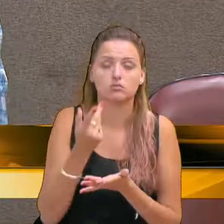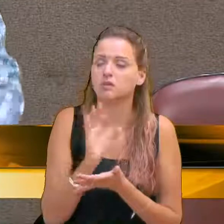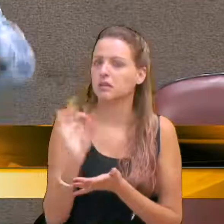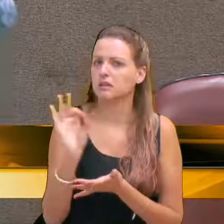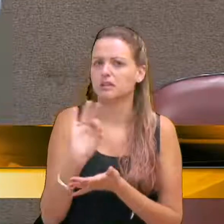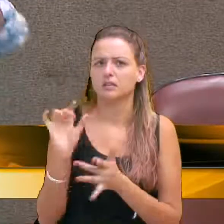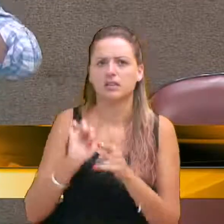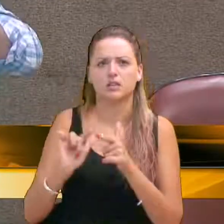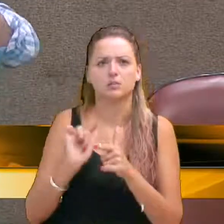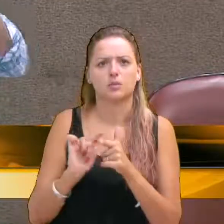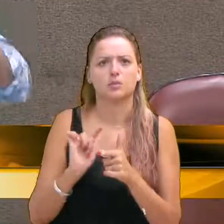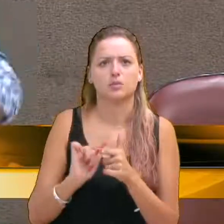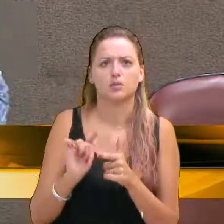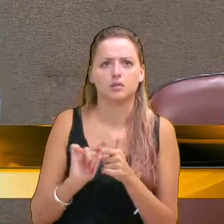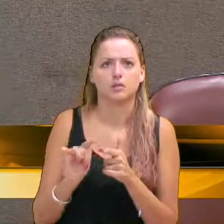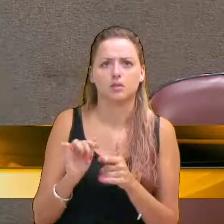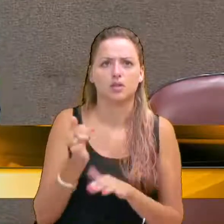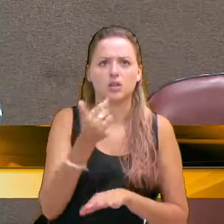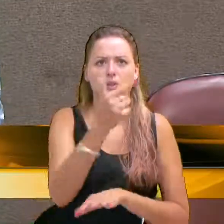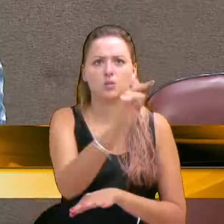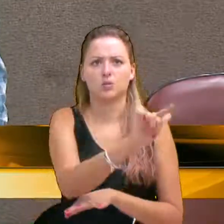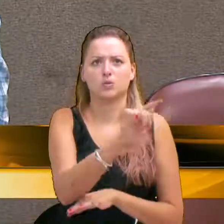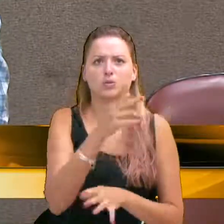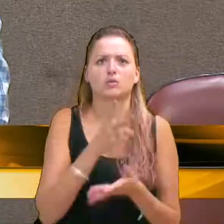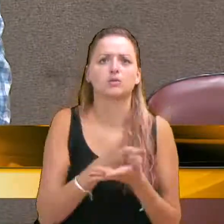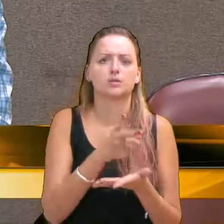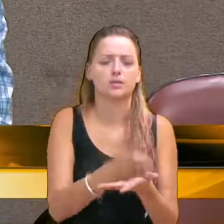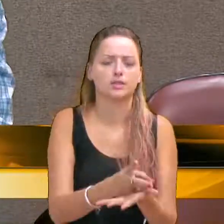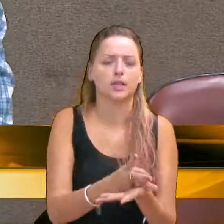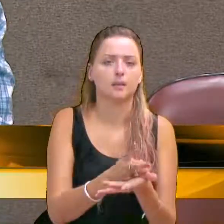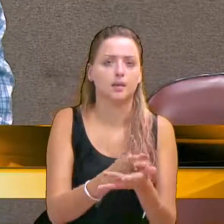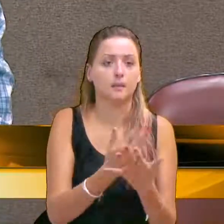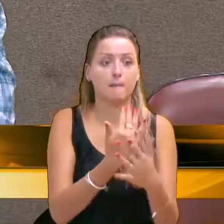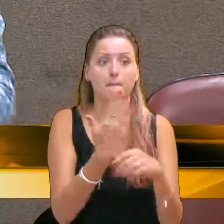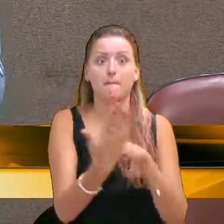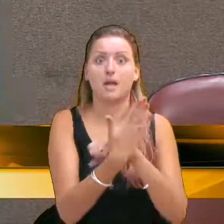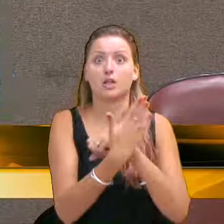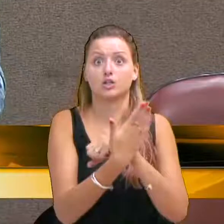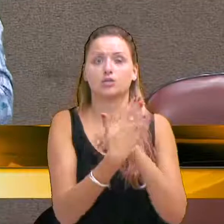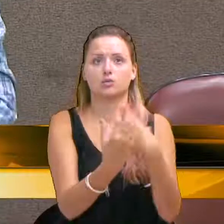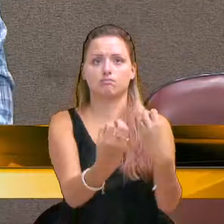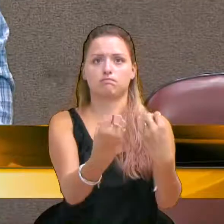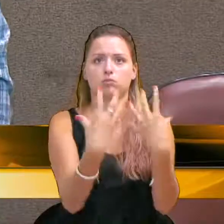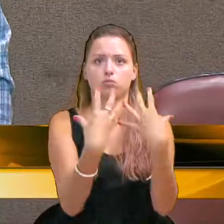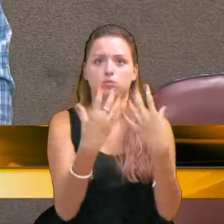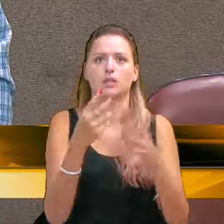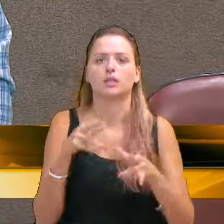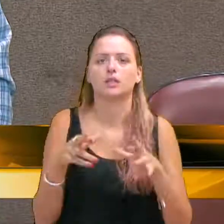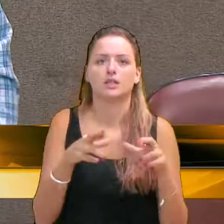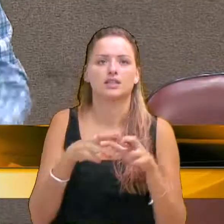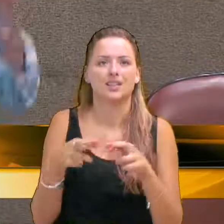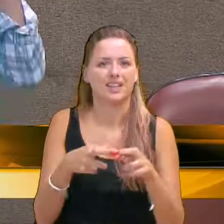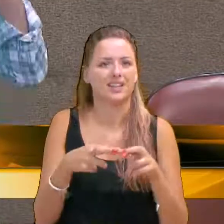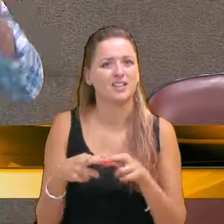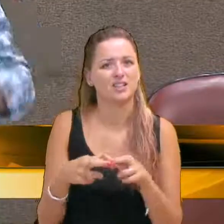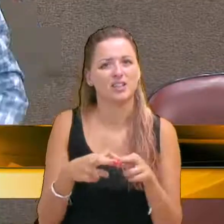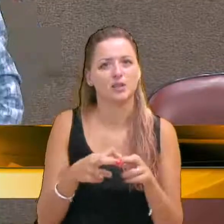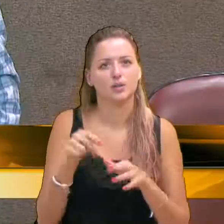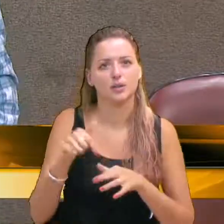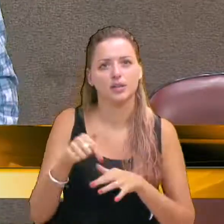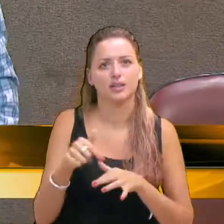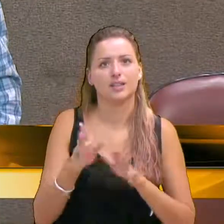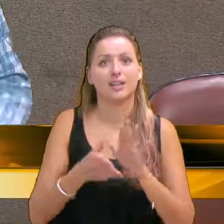nenhum. Os outros faróis absolutamente sempre me ajudaram pela visibilidade, ainda mais na nossa região. E a nossa região, vamos